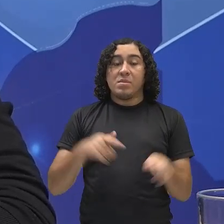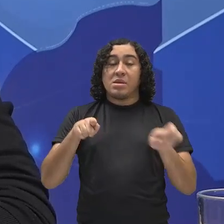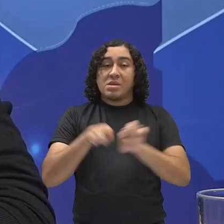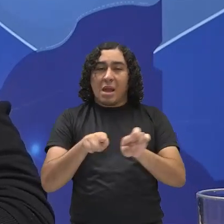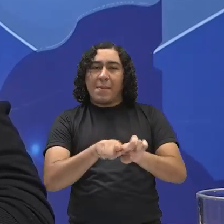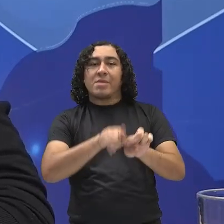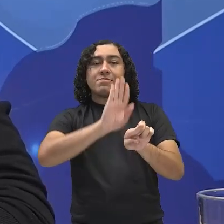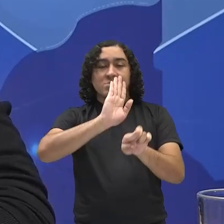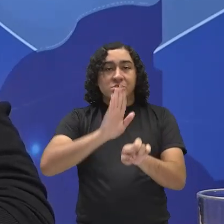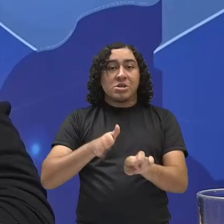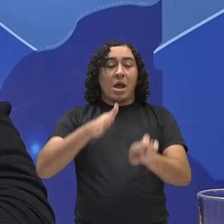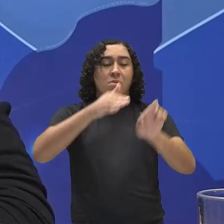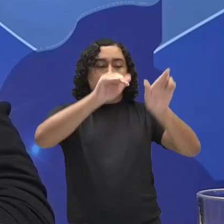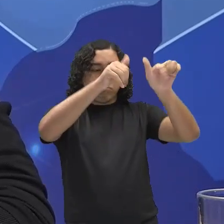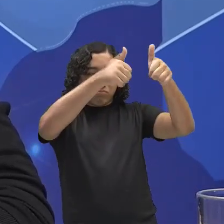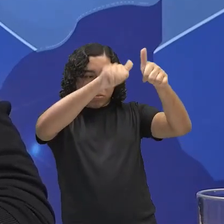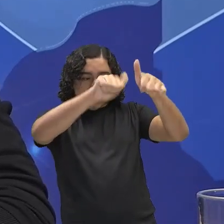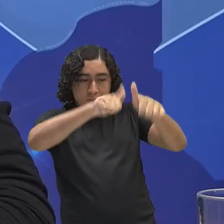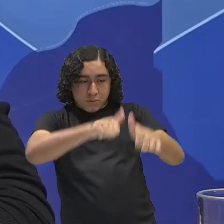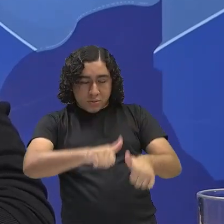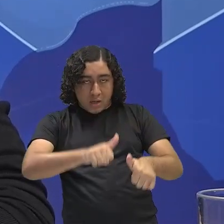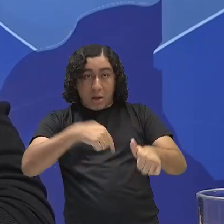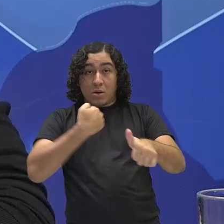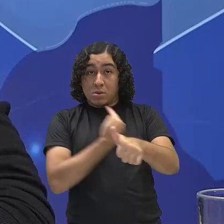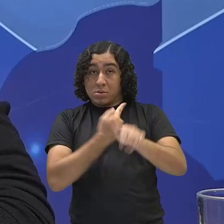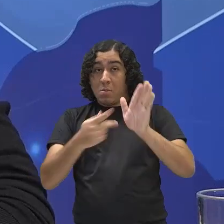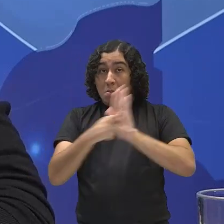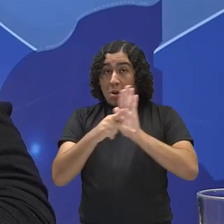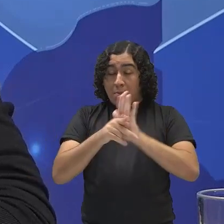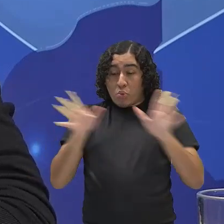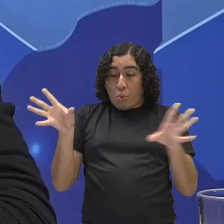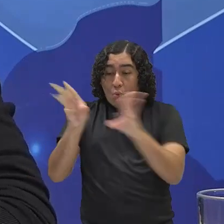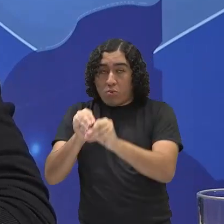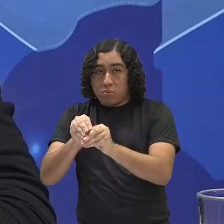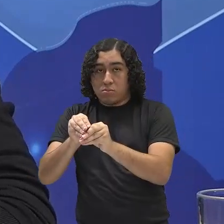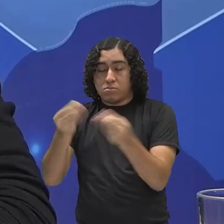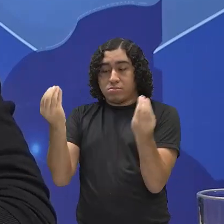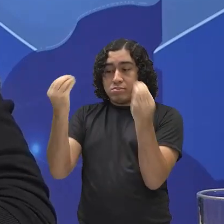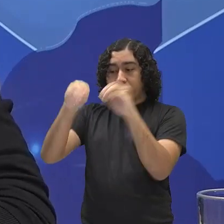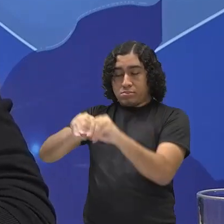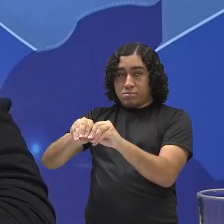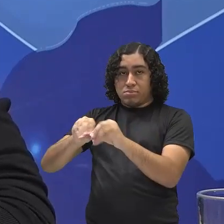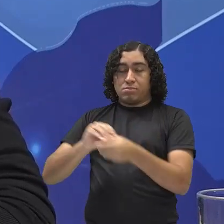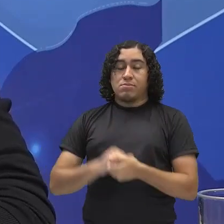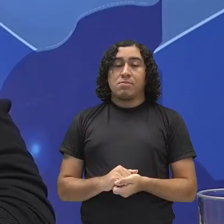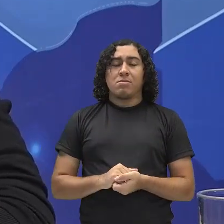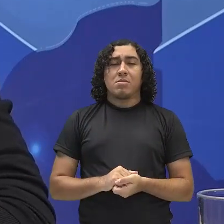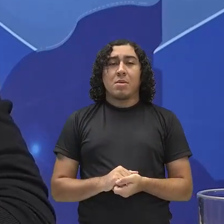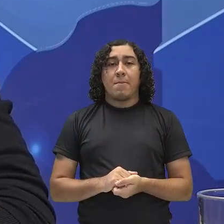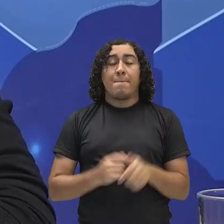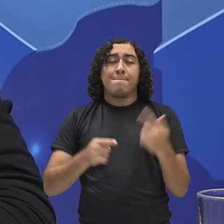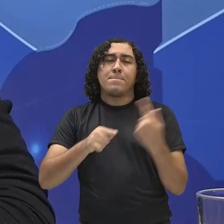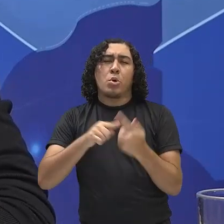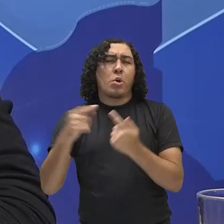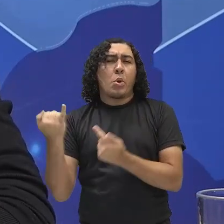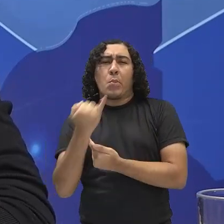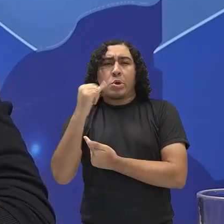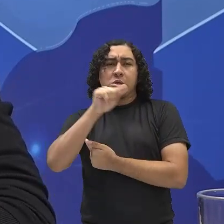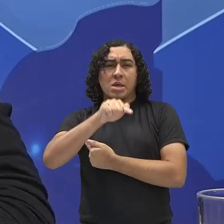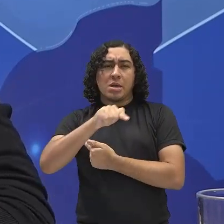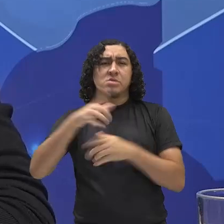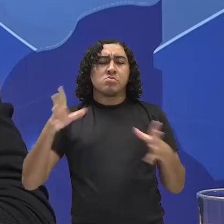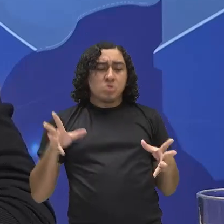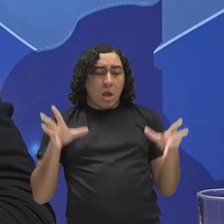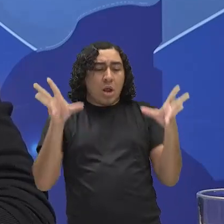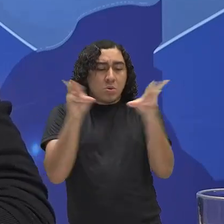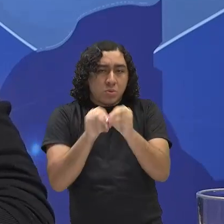diagnóstico do que a gente conseguiu concluir ali, tá? E por que é importante esse diagnóstico, como eu falei,